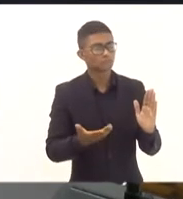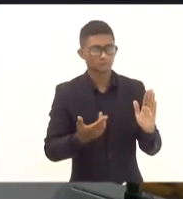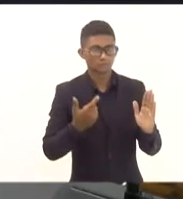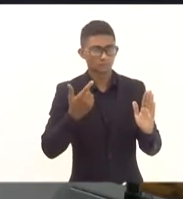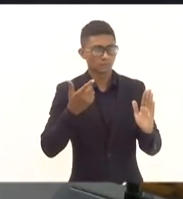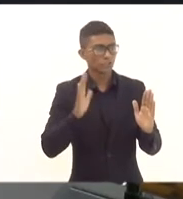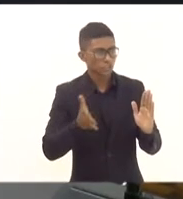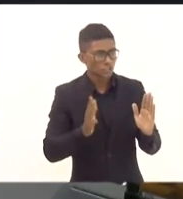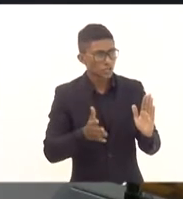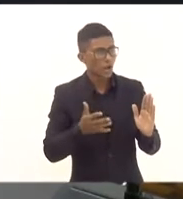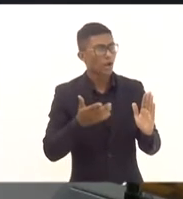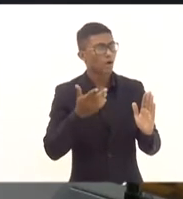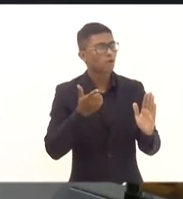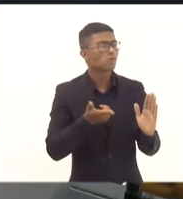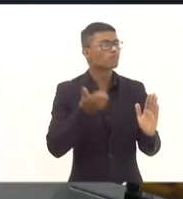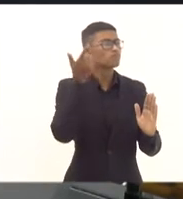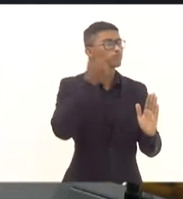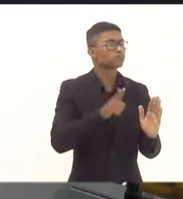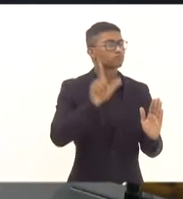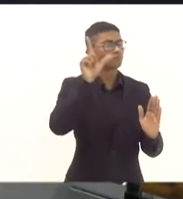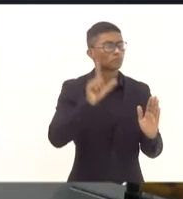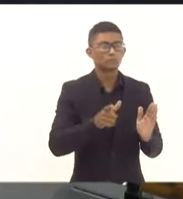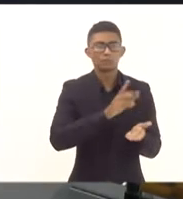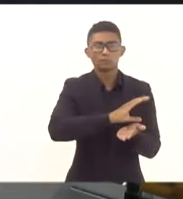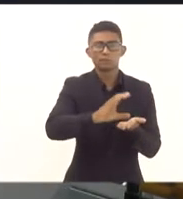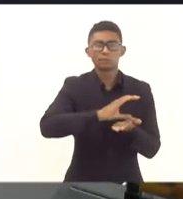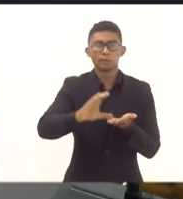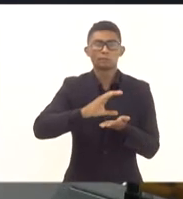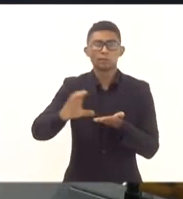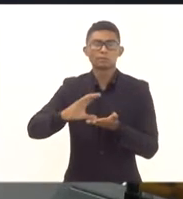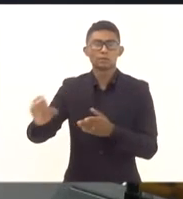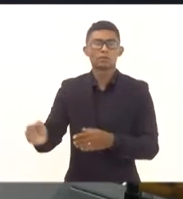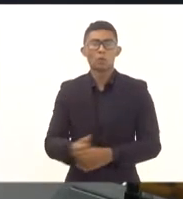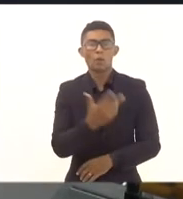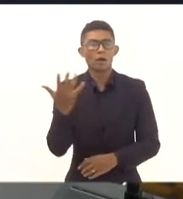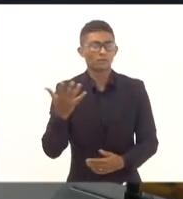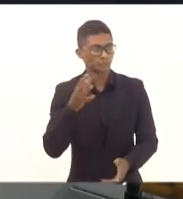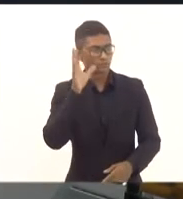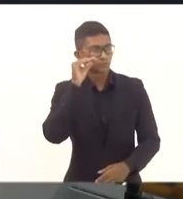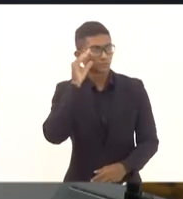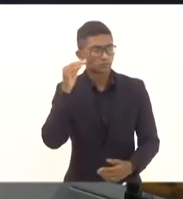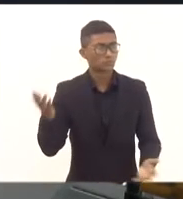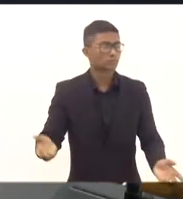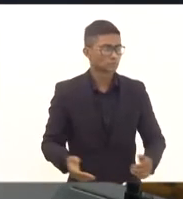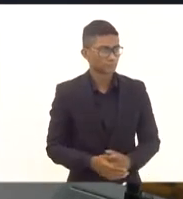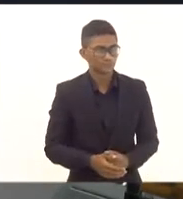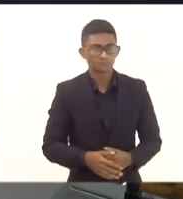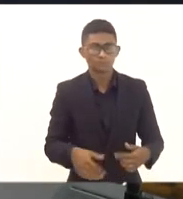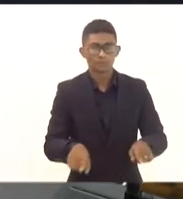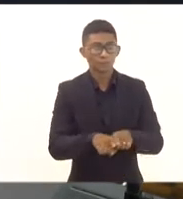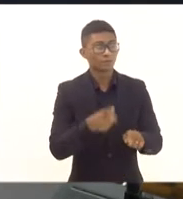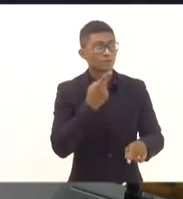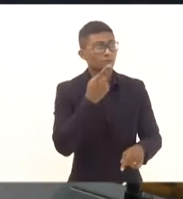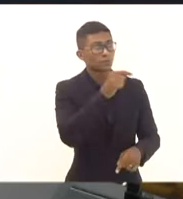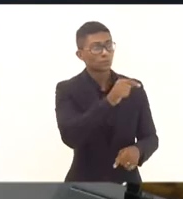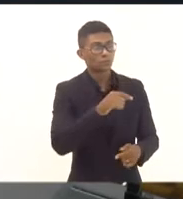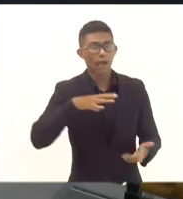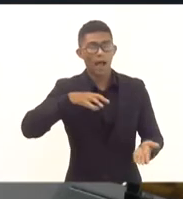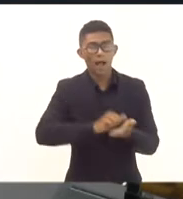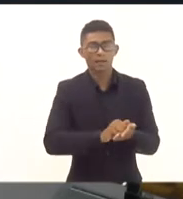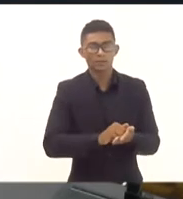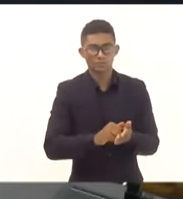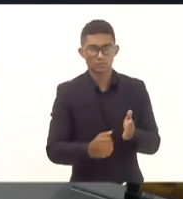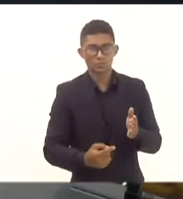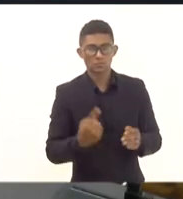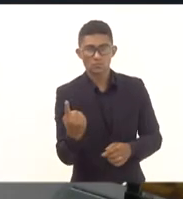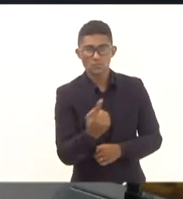programa já foi trazido e a senhora comentou do CAD único né dos auxílios de